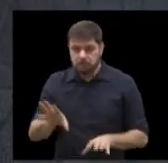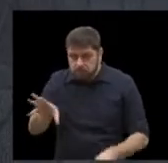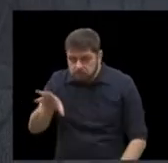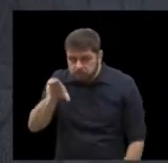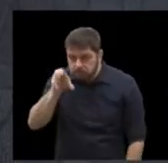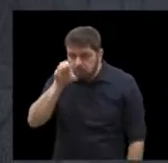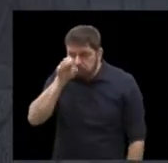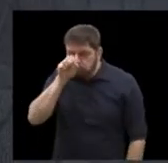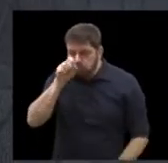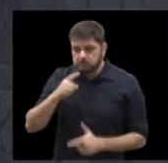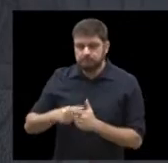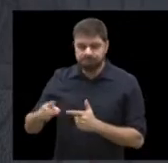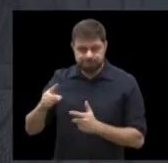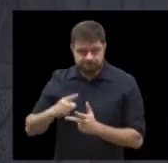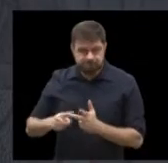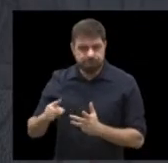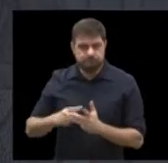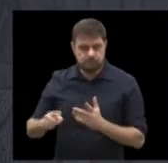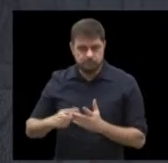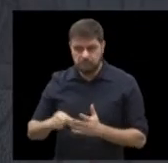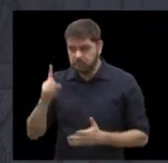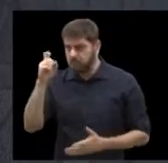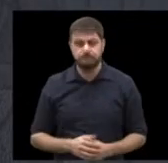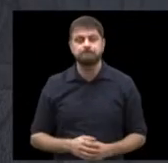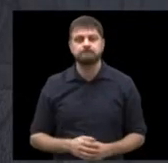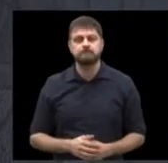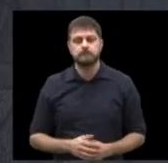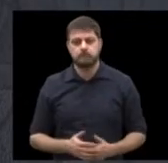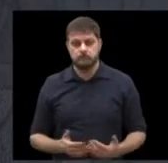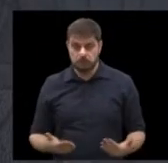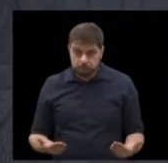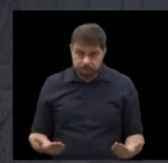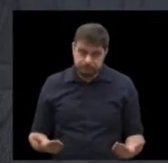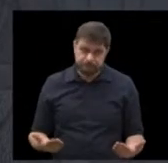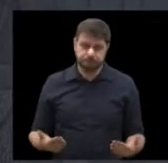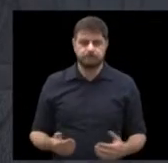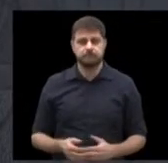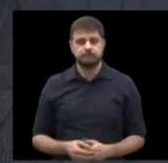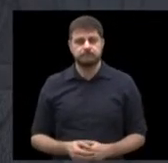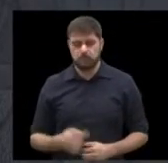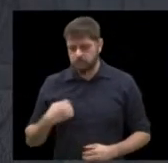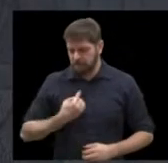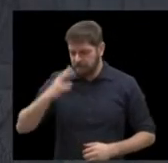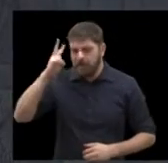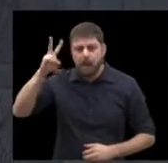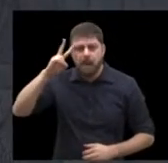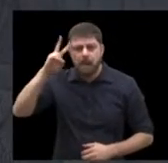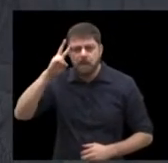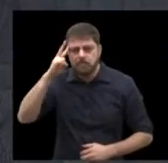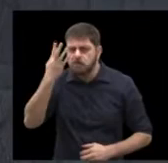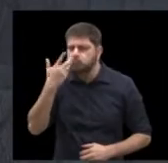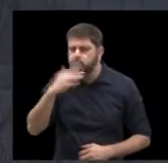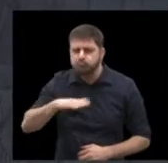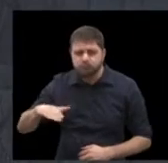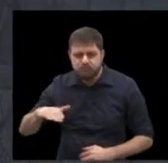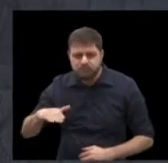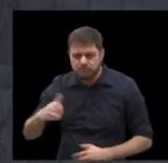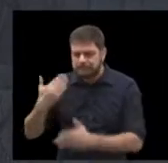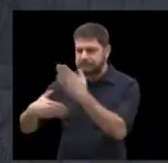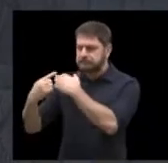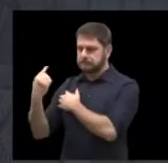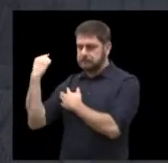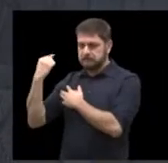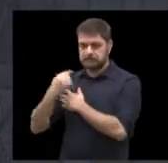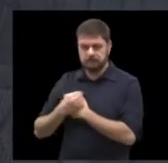respiração, você vai ter dificuldade respiratória. A gente lembra muito da época de paralisia